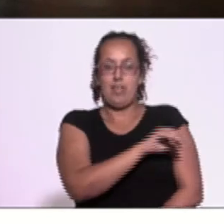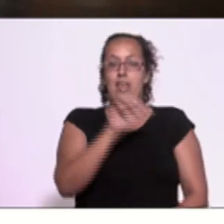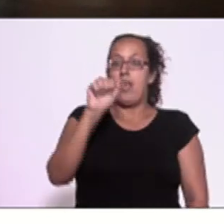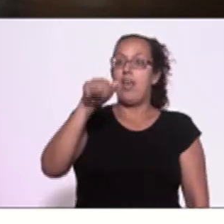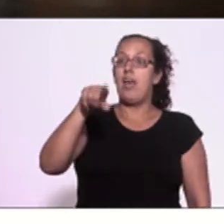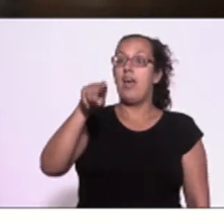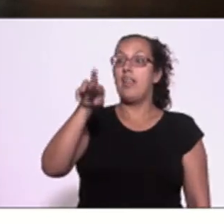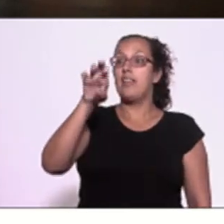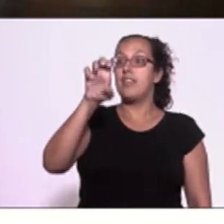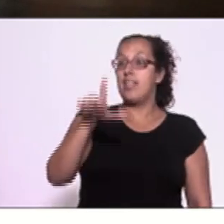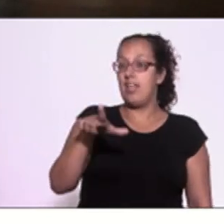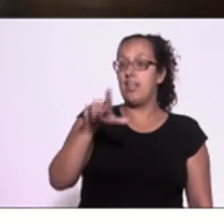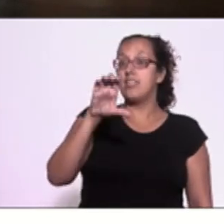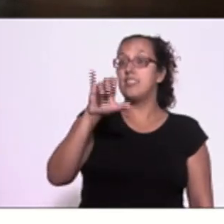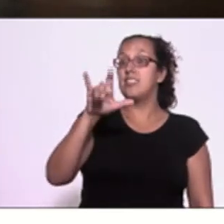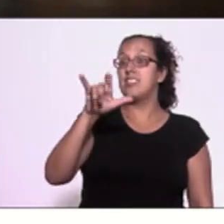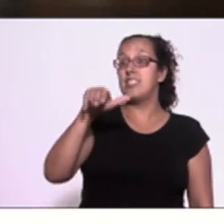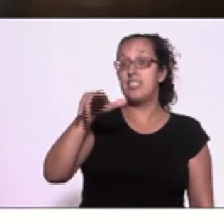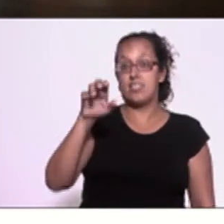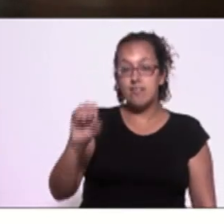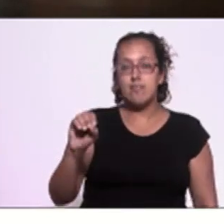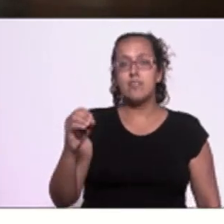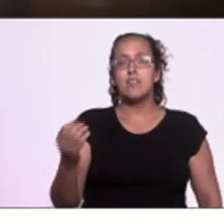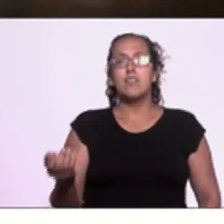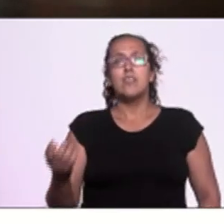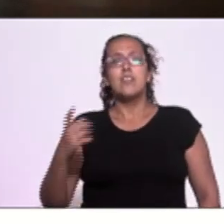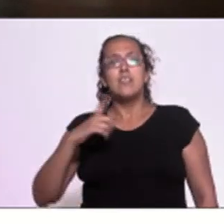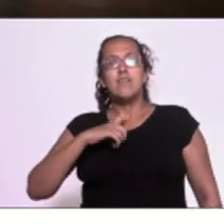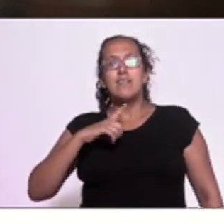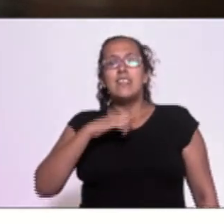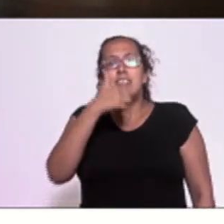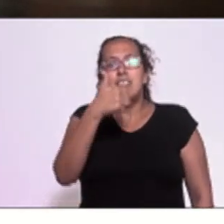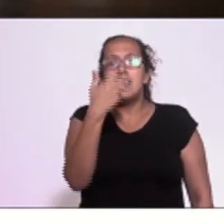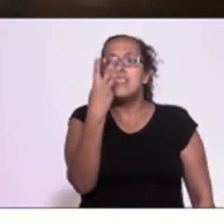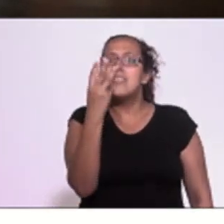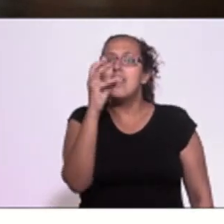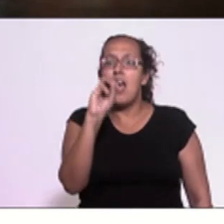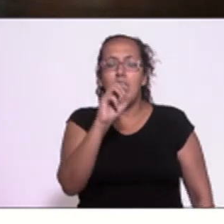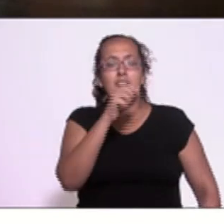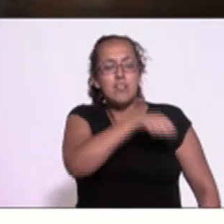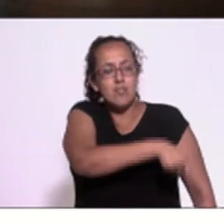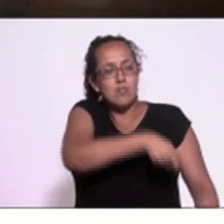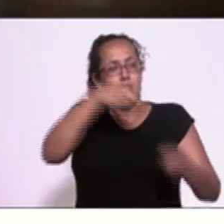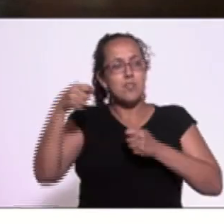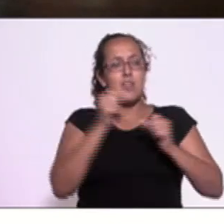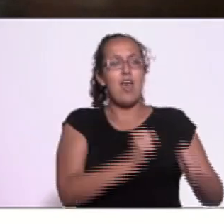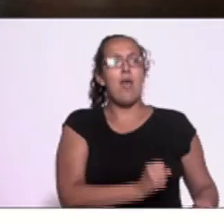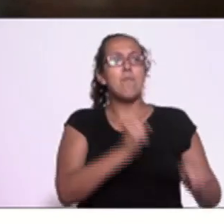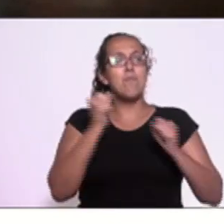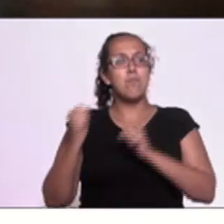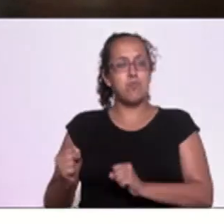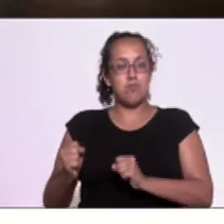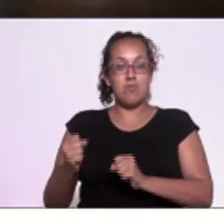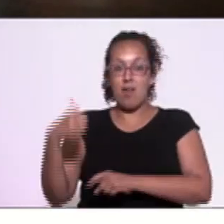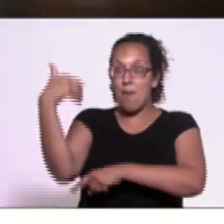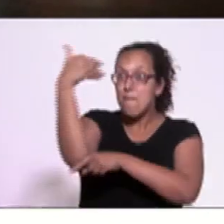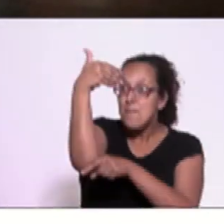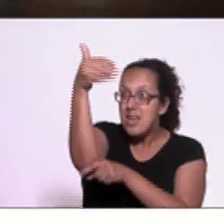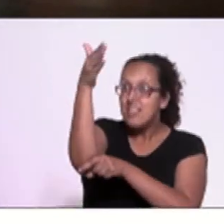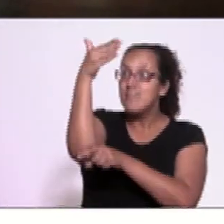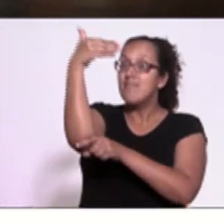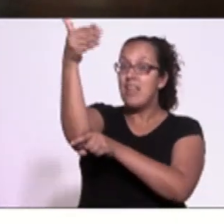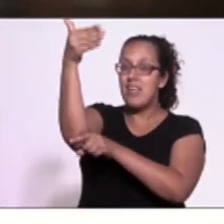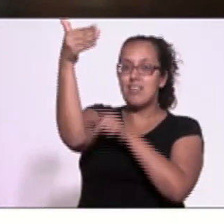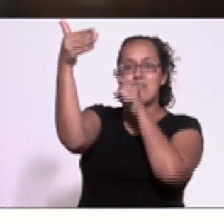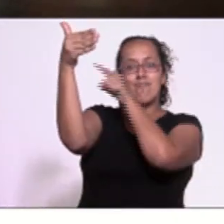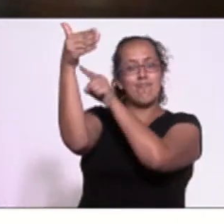Siciliano. Estamos comemorando 130 anos da República. e 130 anos da bandeira